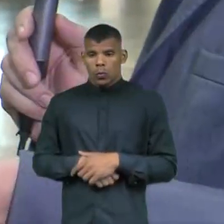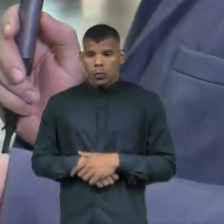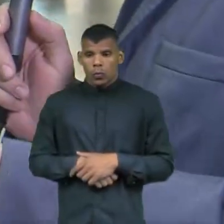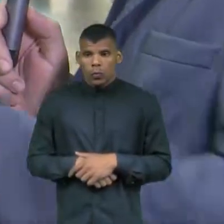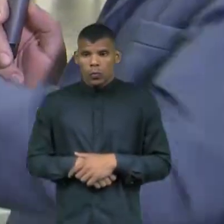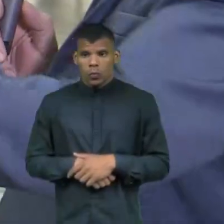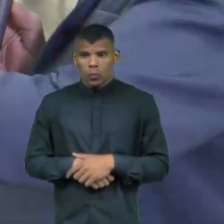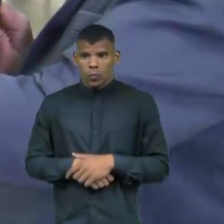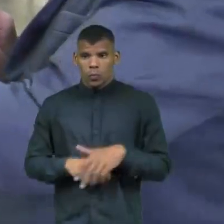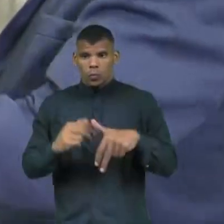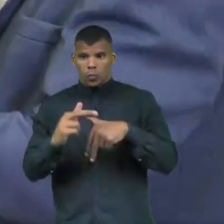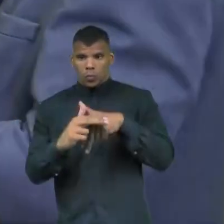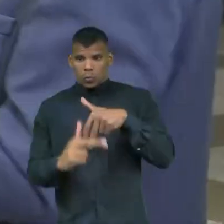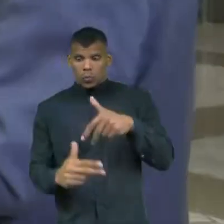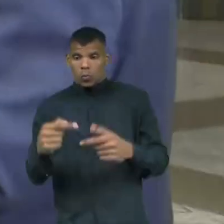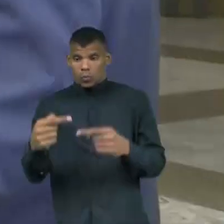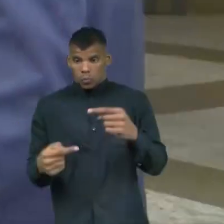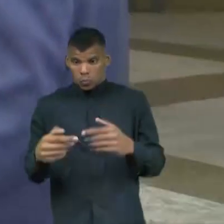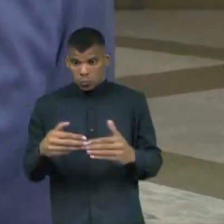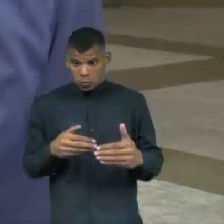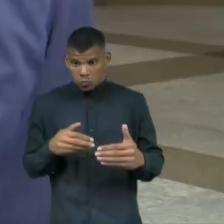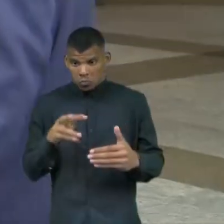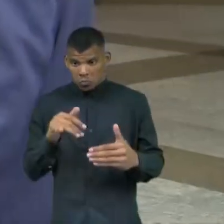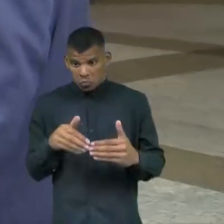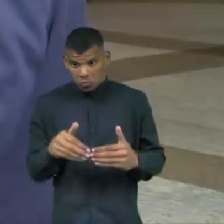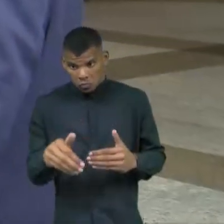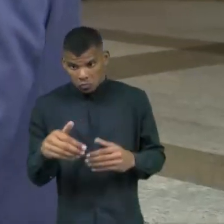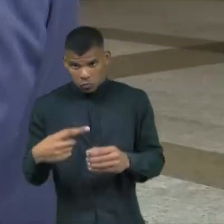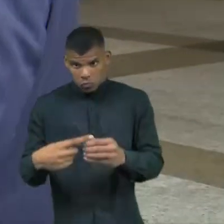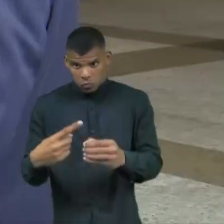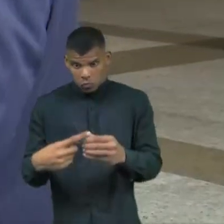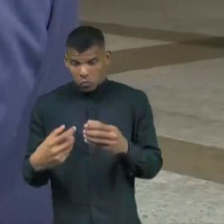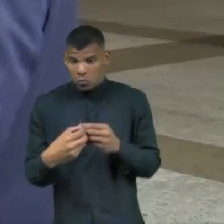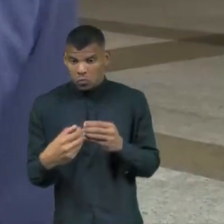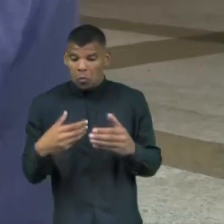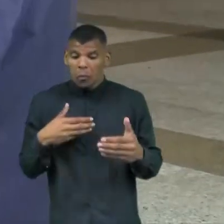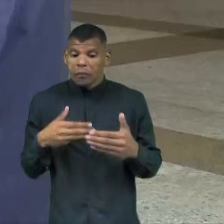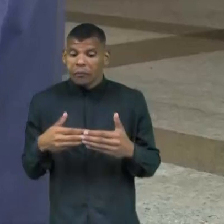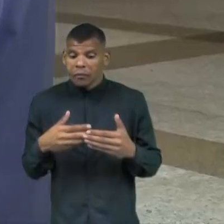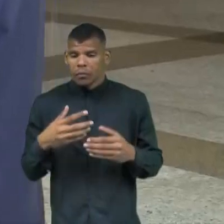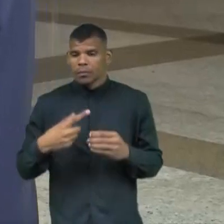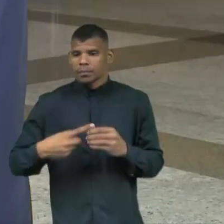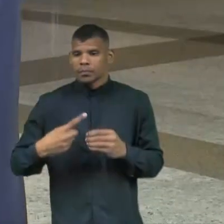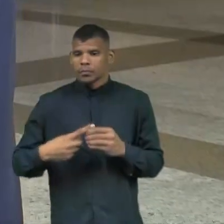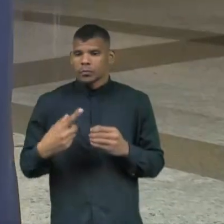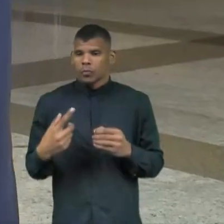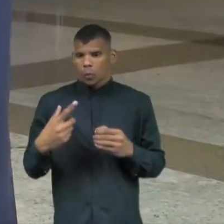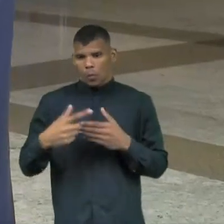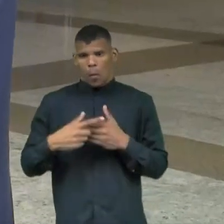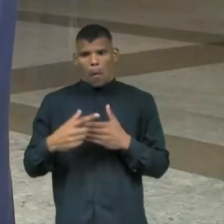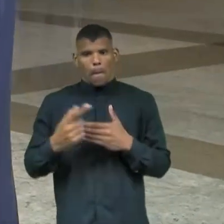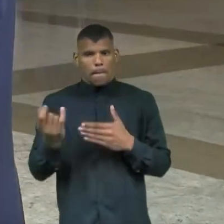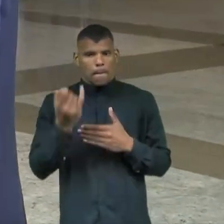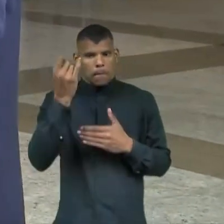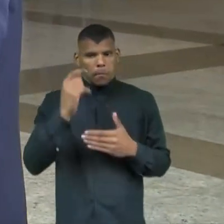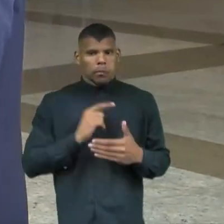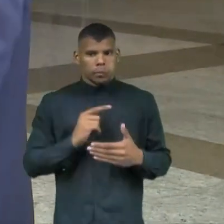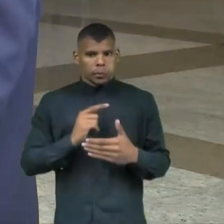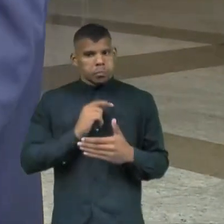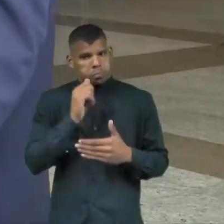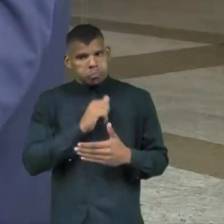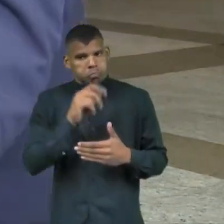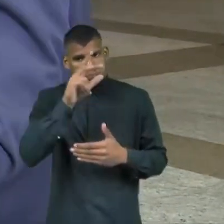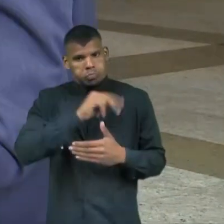também na política. Nós estamos aí na véspera de uma eleição municipal onde a mulher sempre teve um papel importante, decisivo, né? Tivemos mulheres